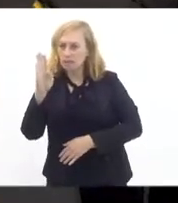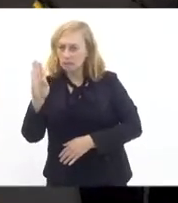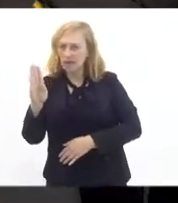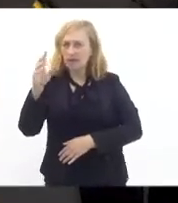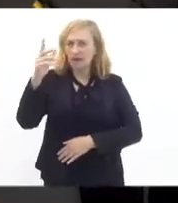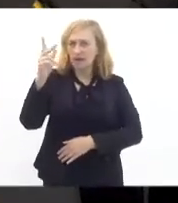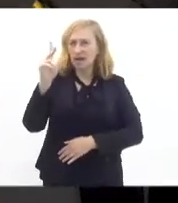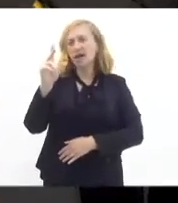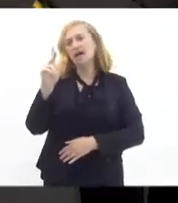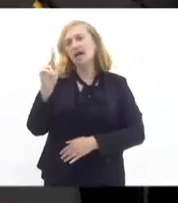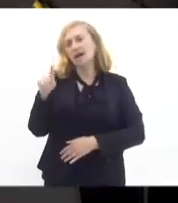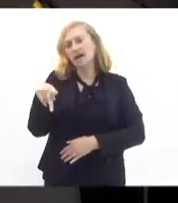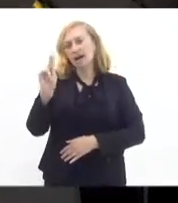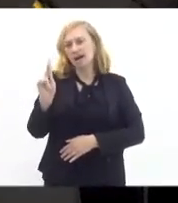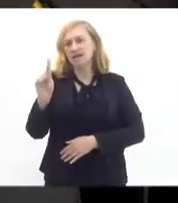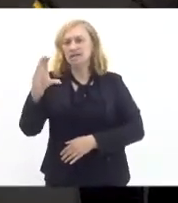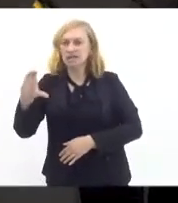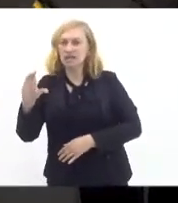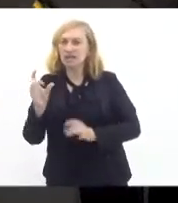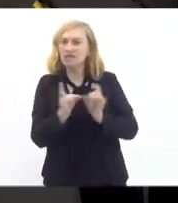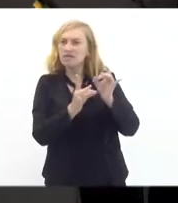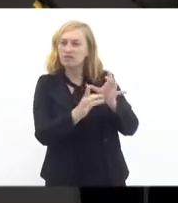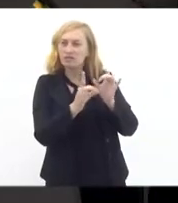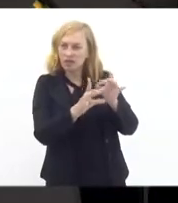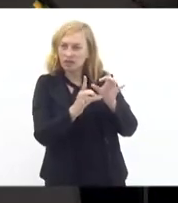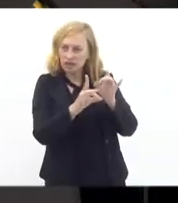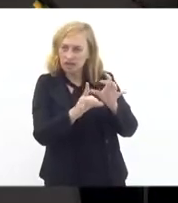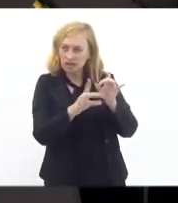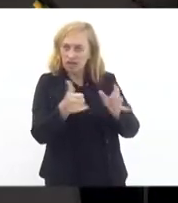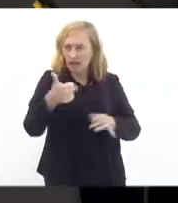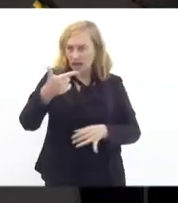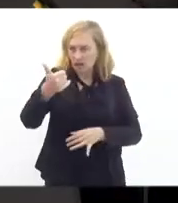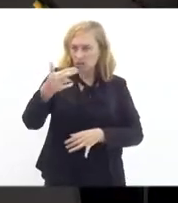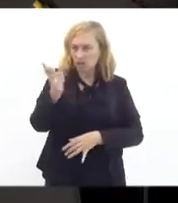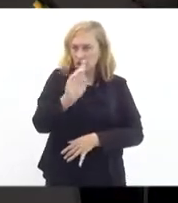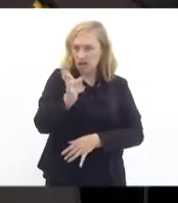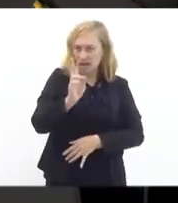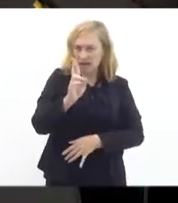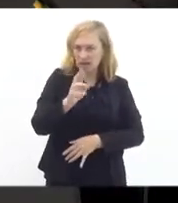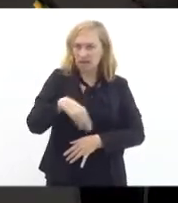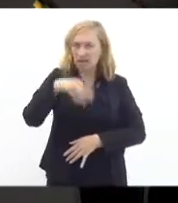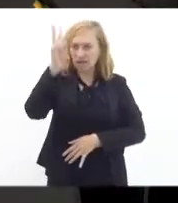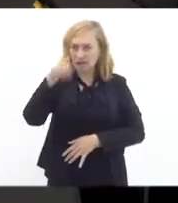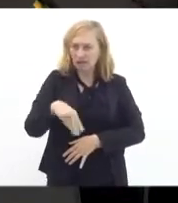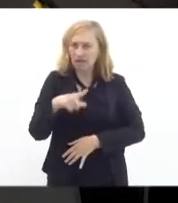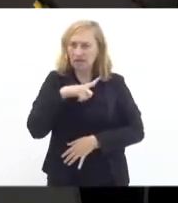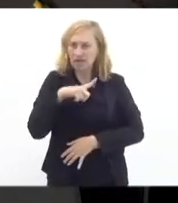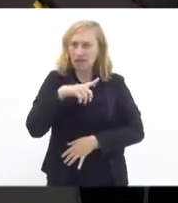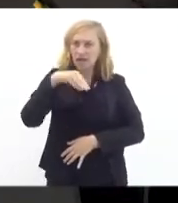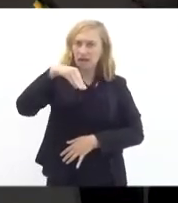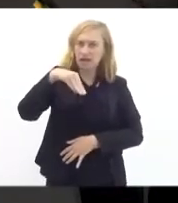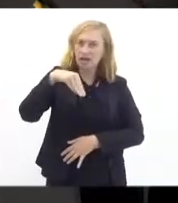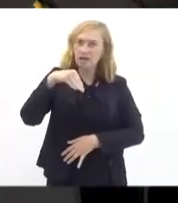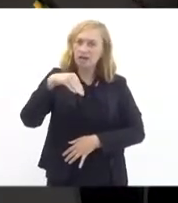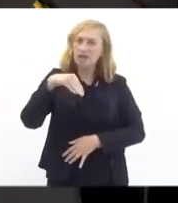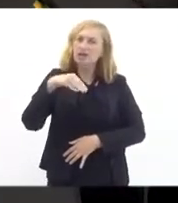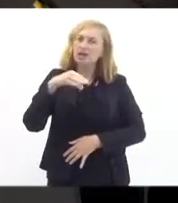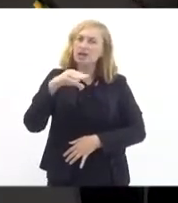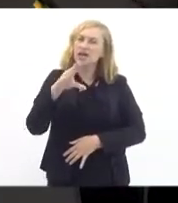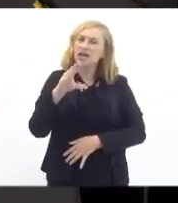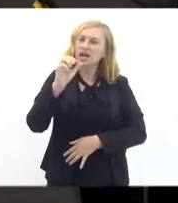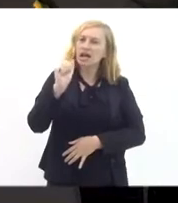quem tem canil registrado a R$12. Então, todos os clubes